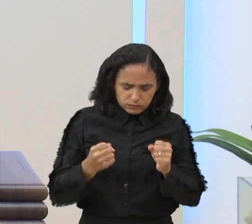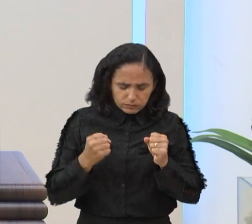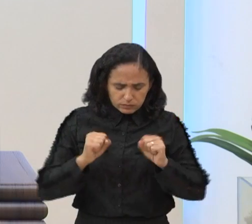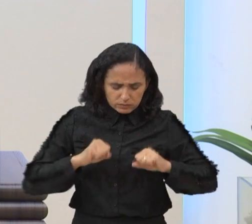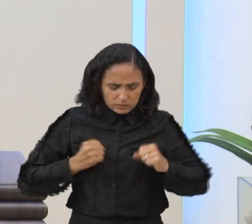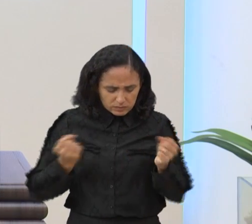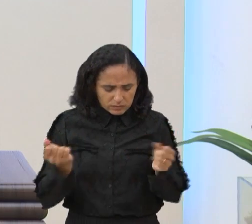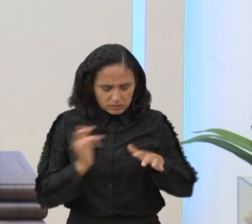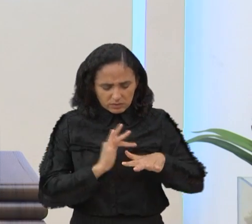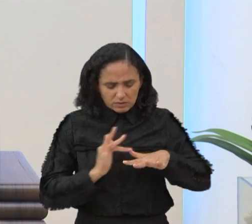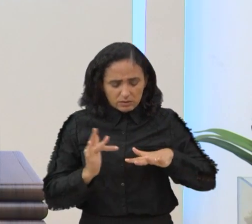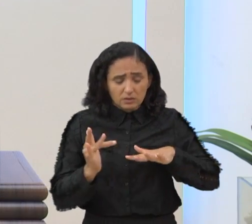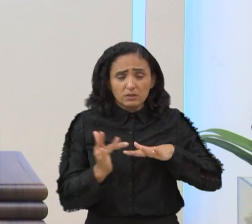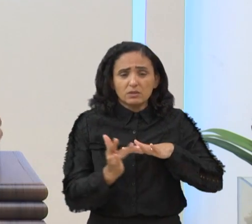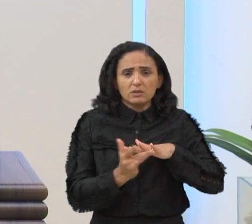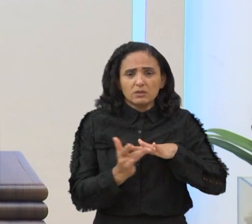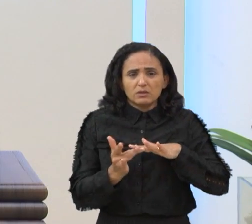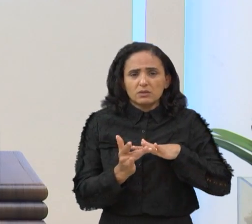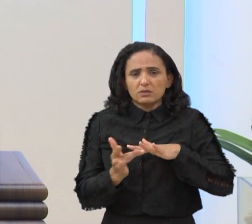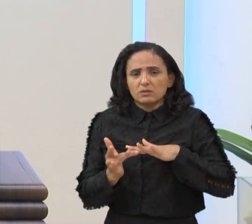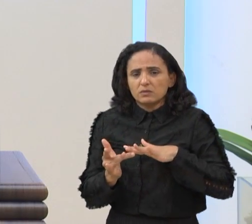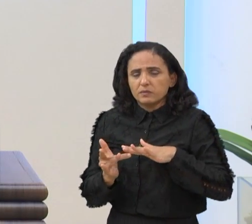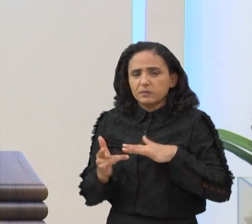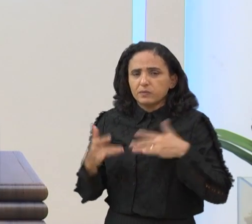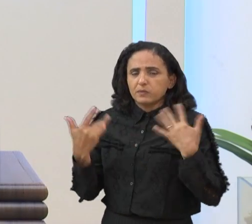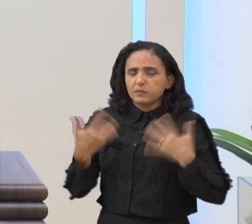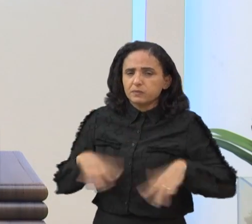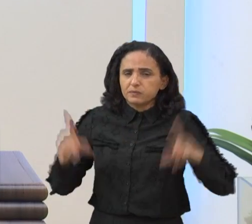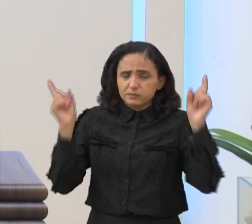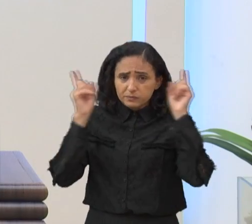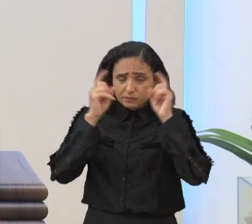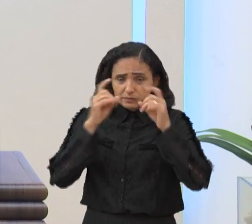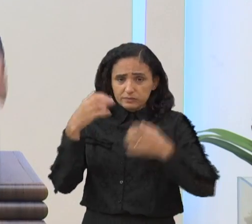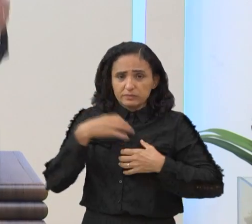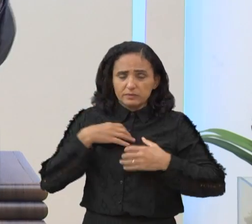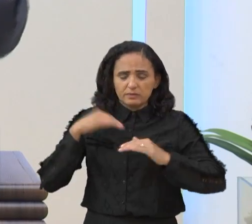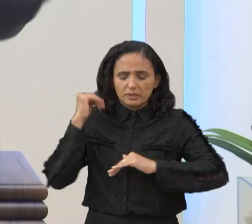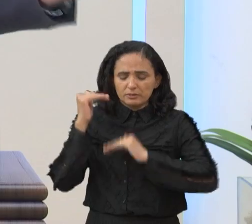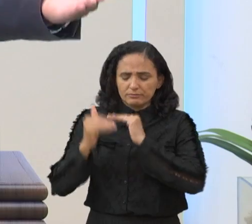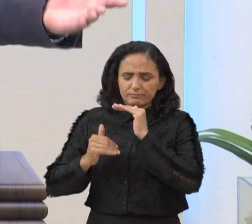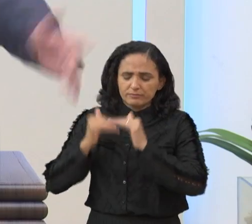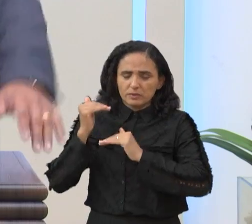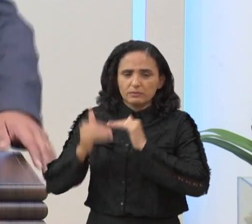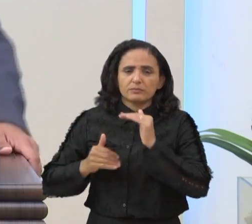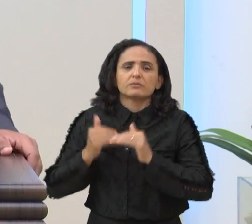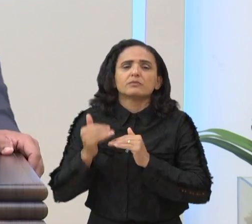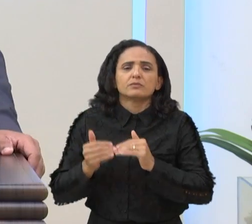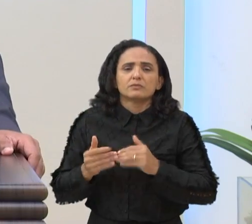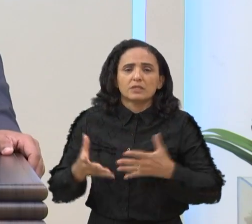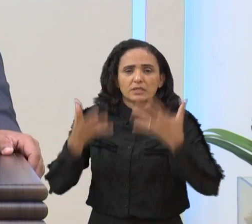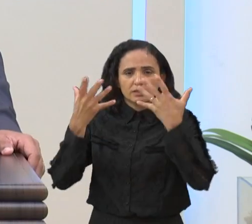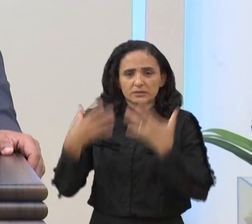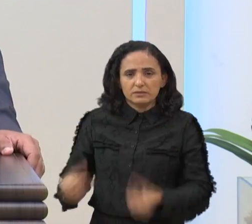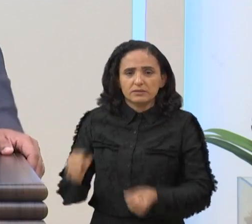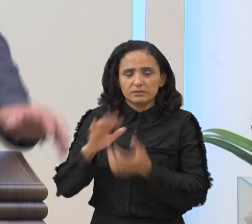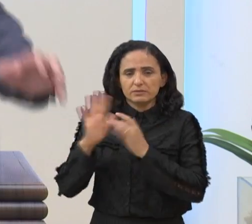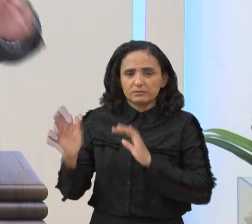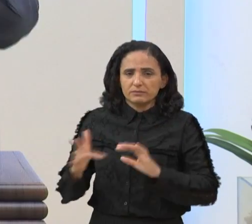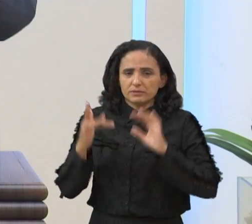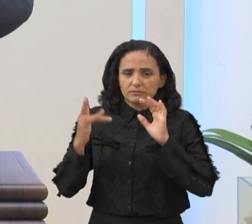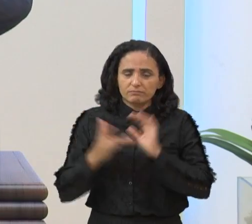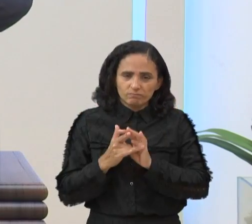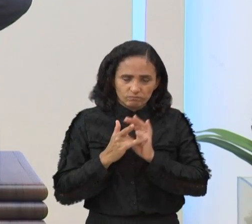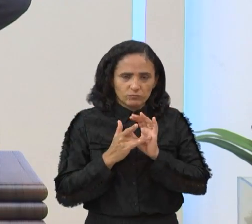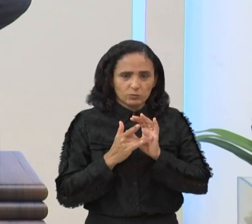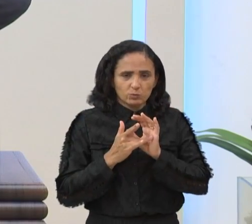sociais, através do telefone que está aparecendo aí na sua tela, e entregue sua vida a Jesus. E permita